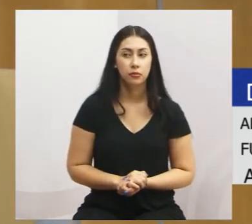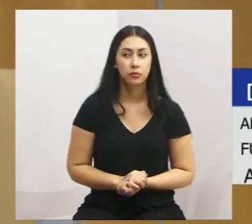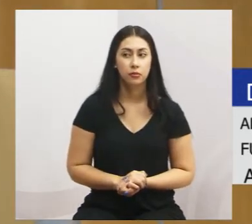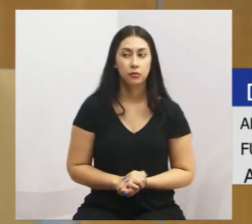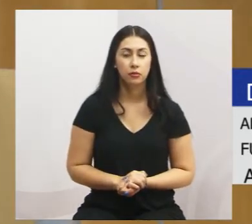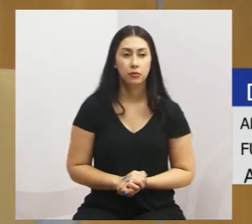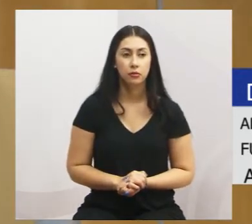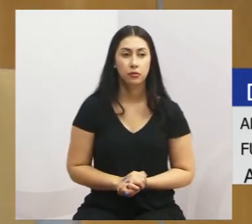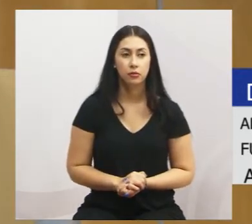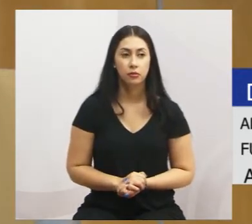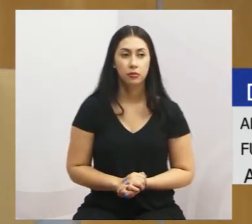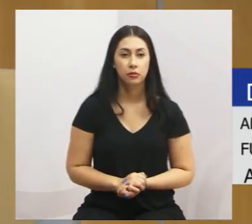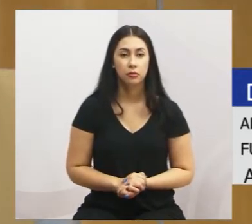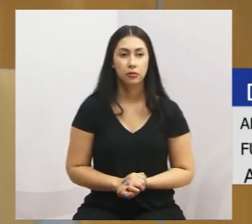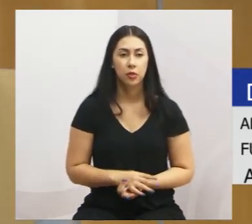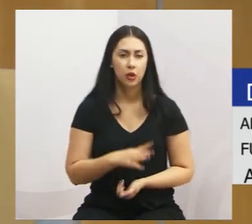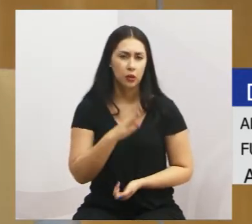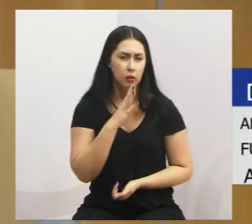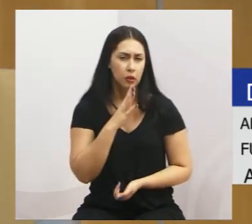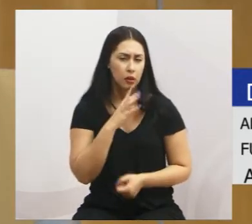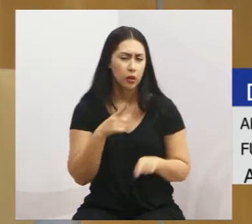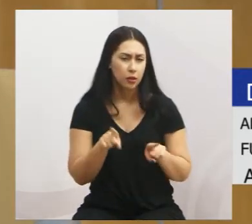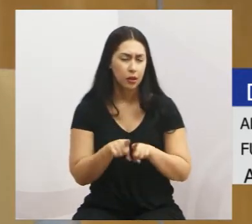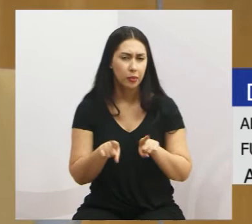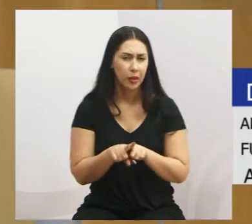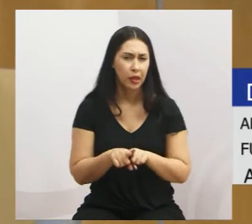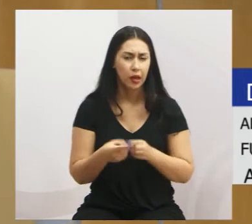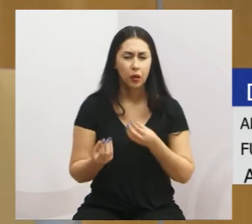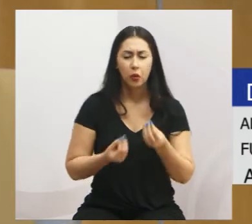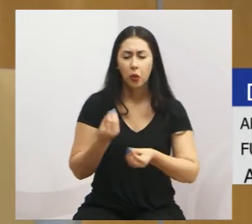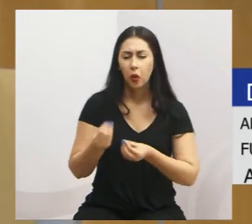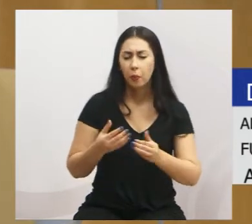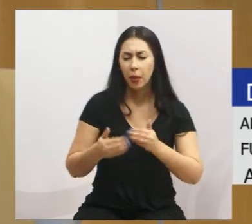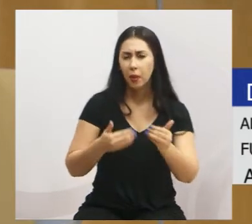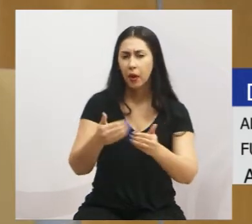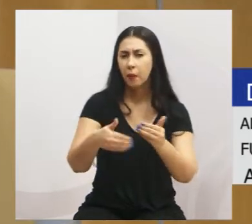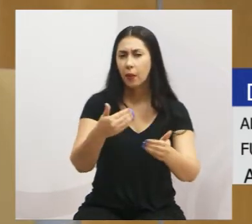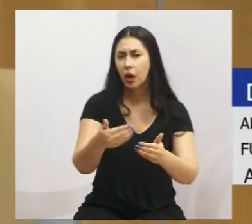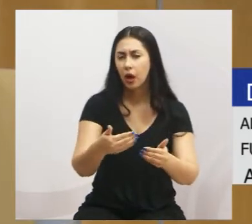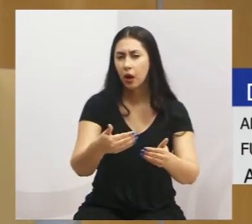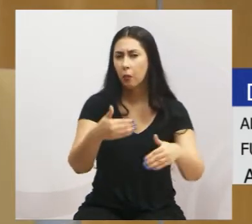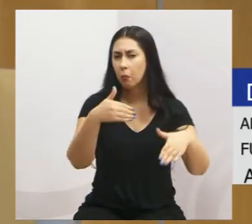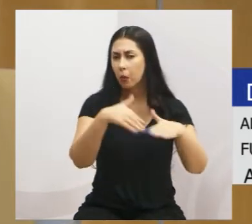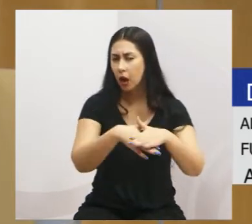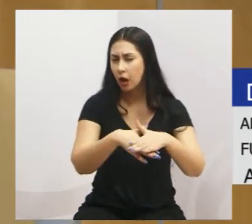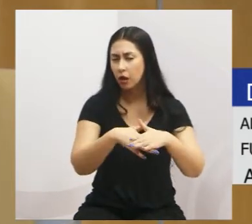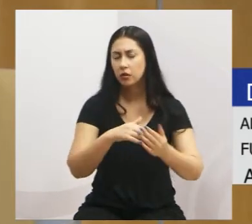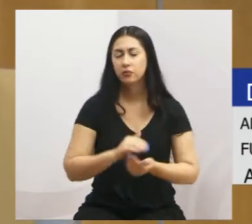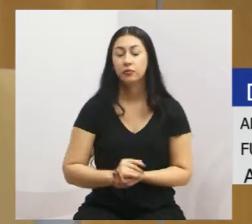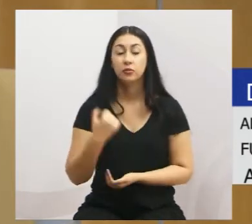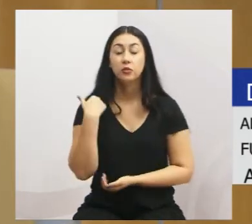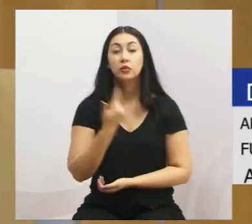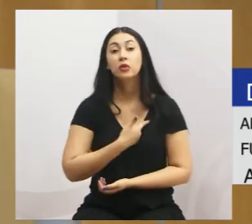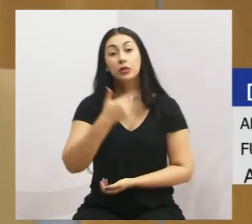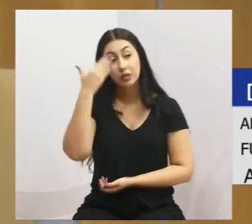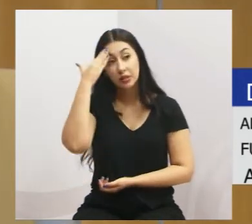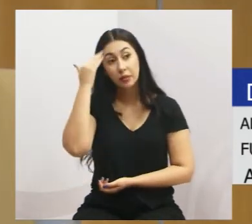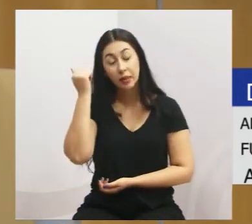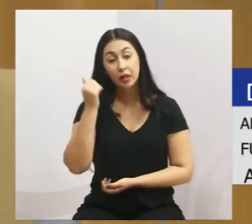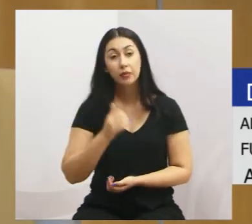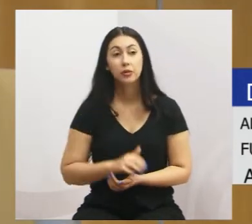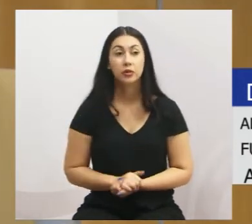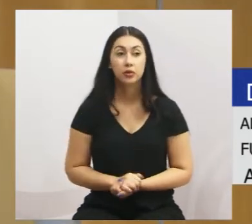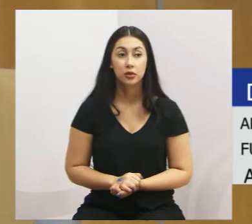e conhecemos um pouco o fluxo dos processos, nós sabemos o quanto tem sido